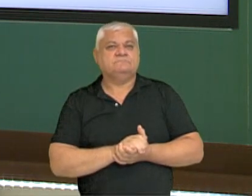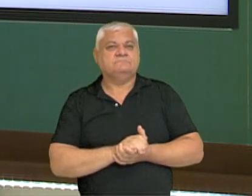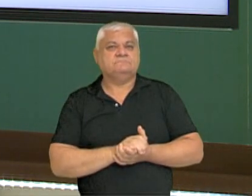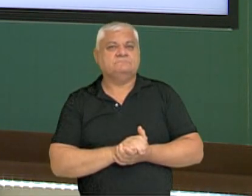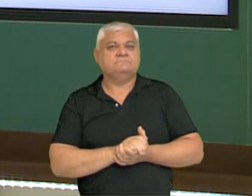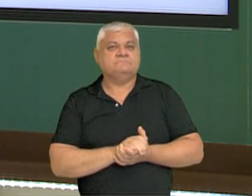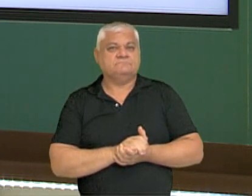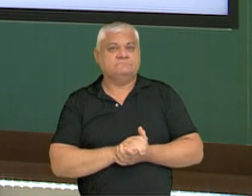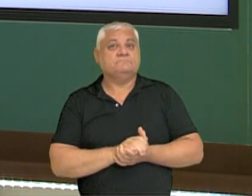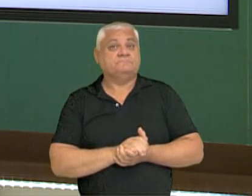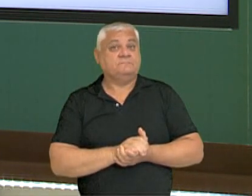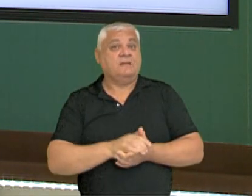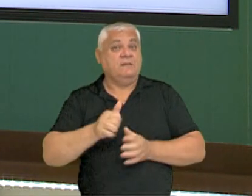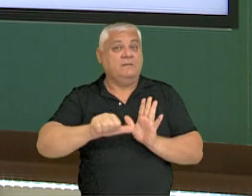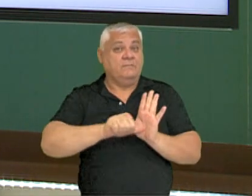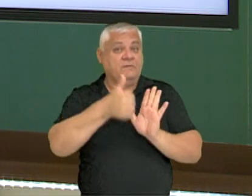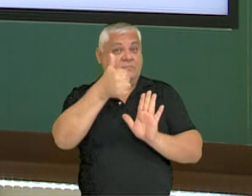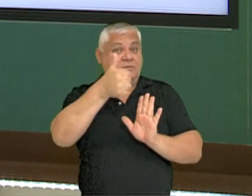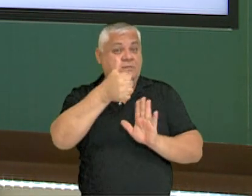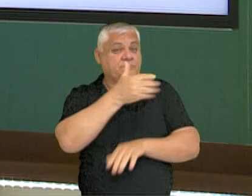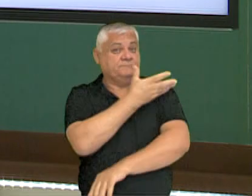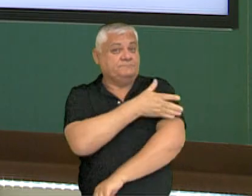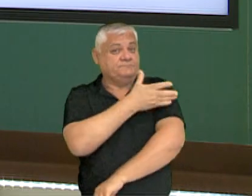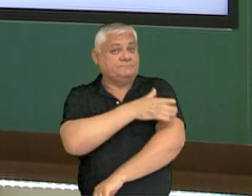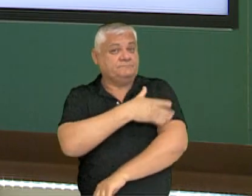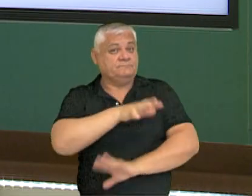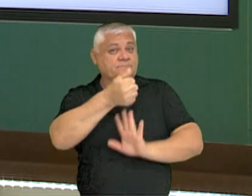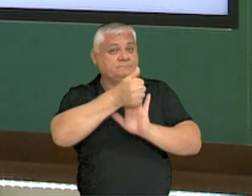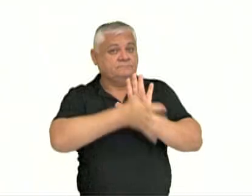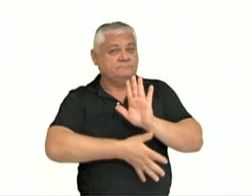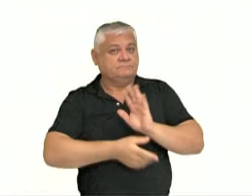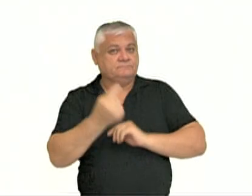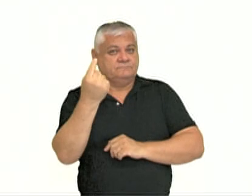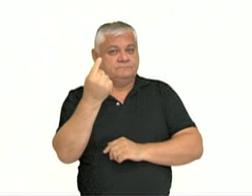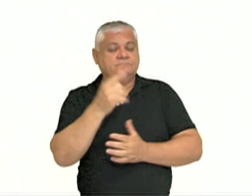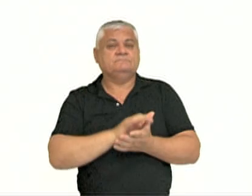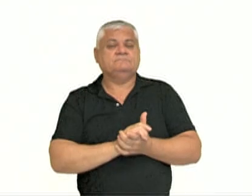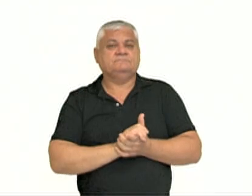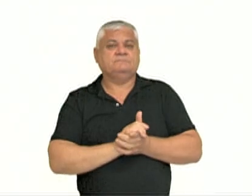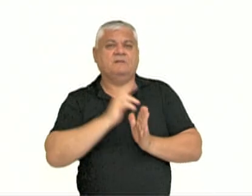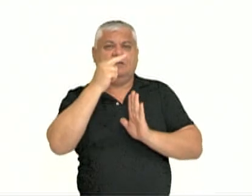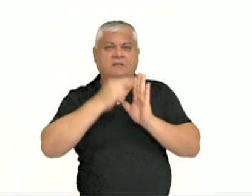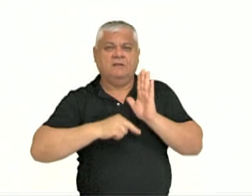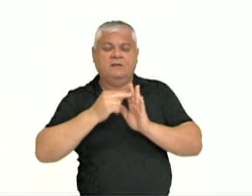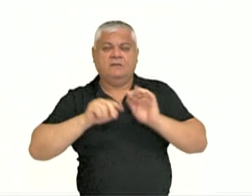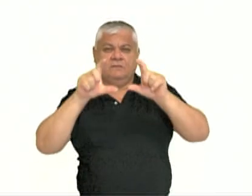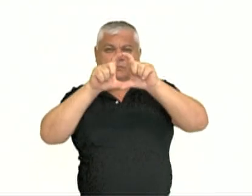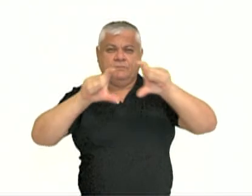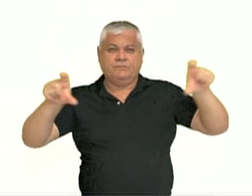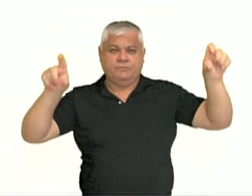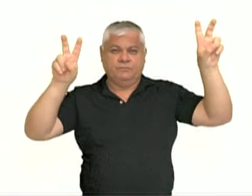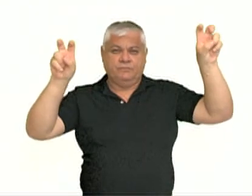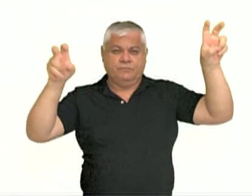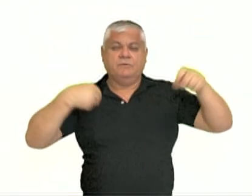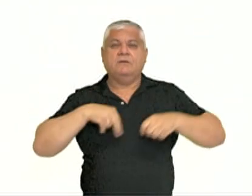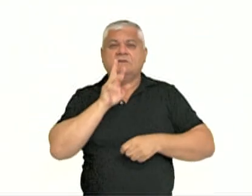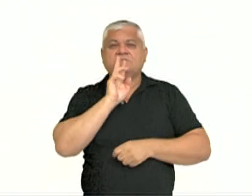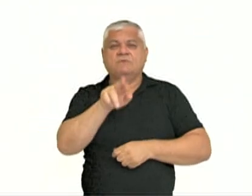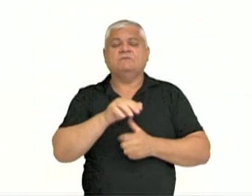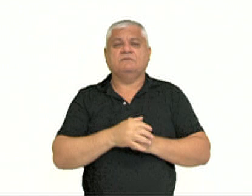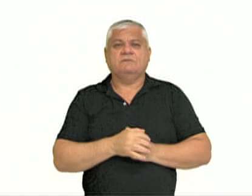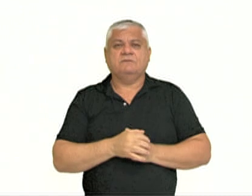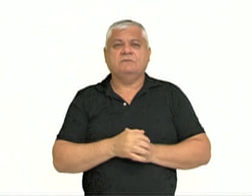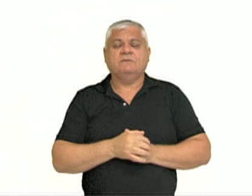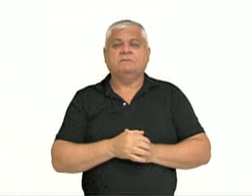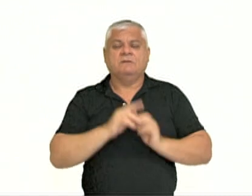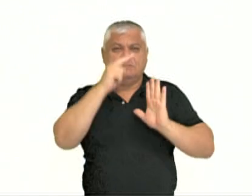Através então do nosso primeiro exercício, nossa atividade número 1. Leia o título da notícia e responda. A partir